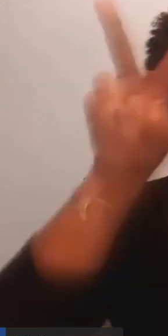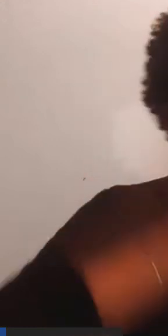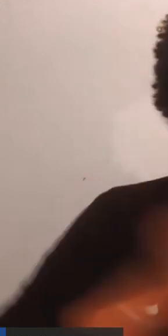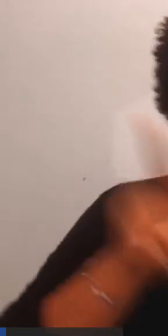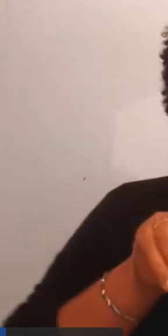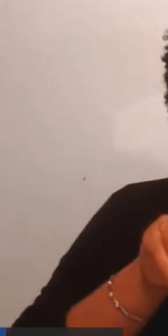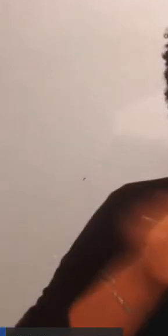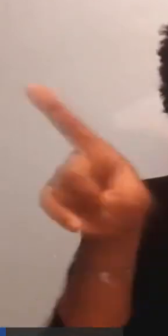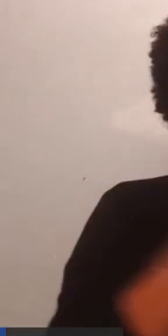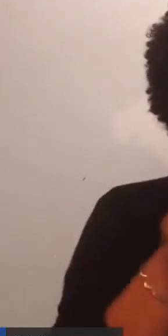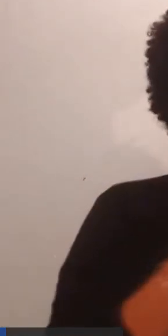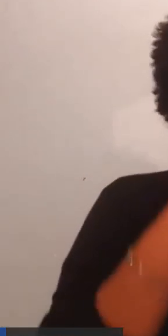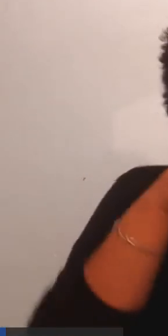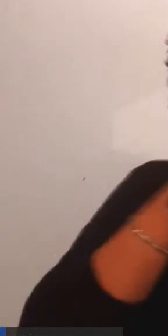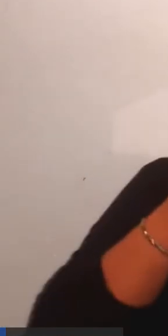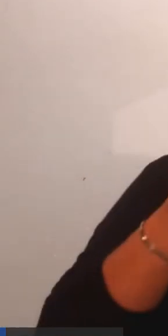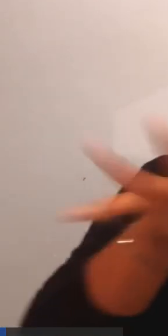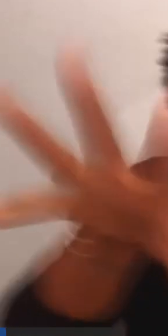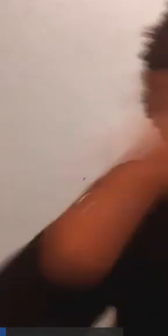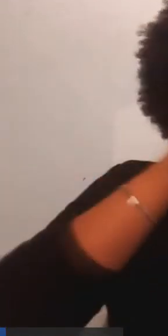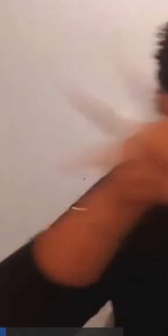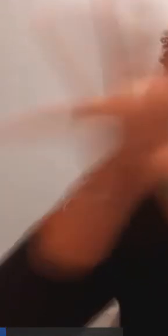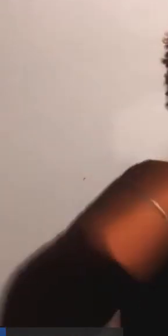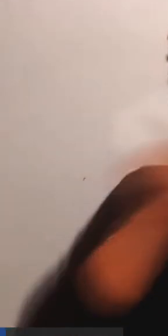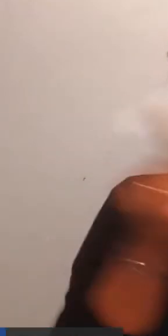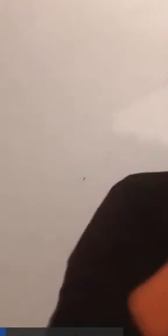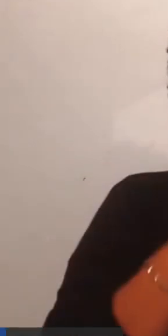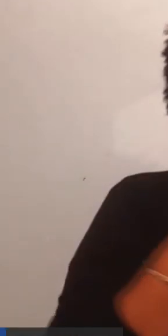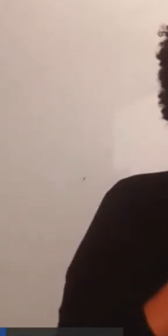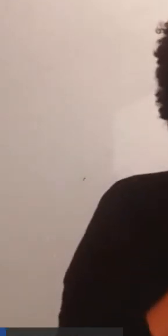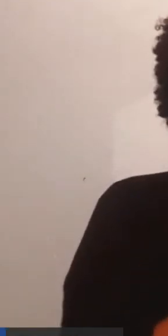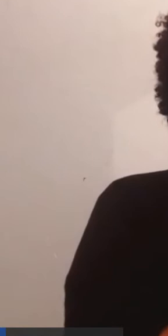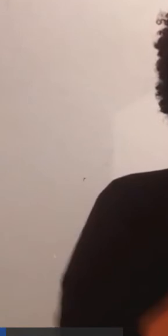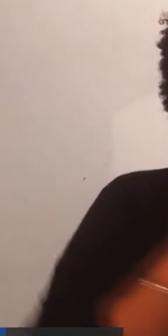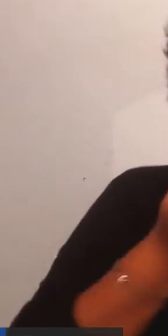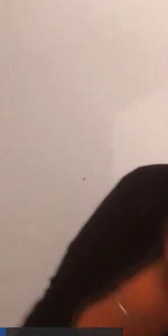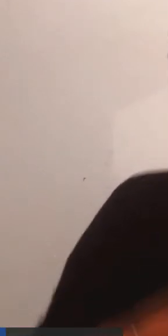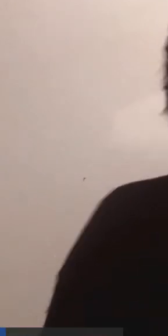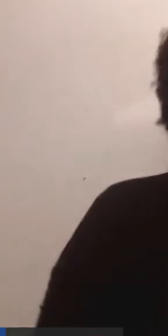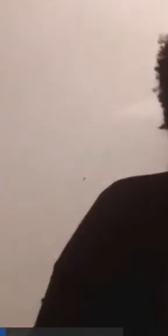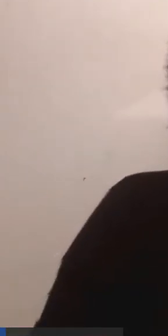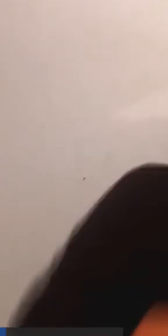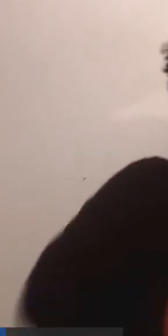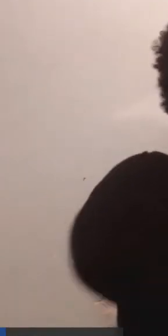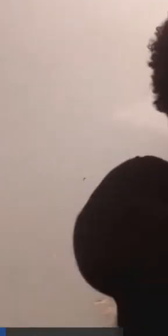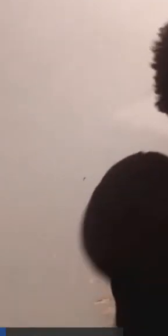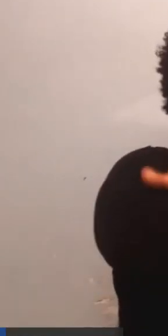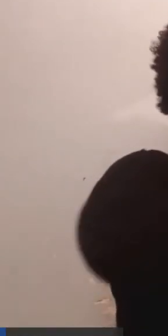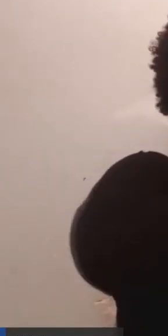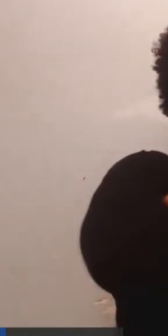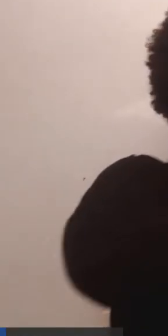O nosso rosto também tem alguns sensores. Tem o que é a nossa visão, o nosso olfato, o nosso